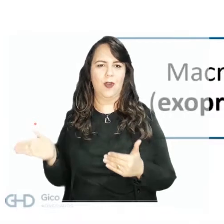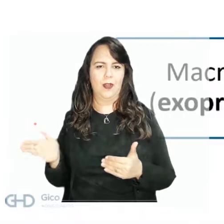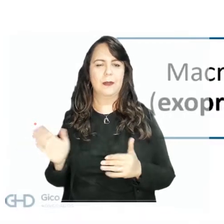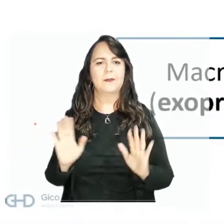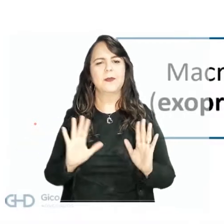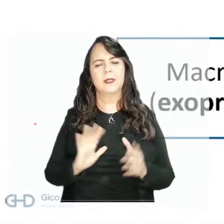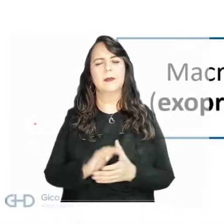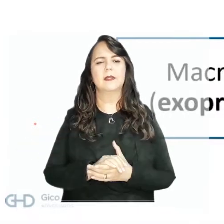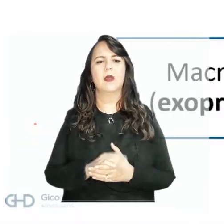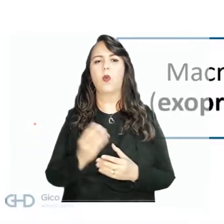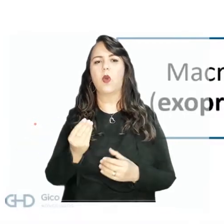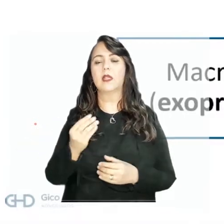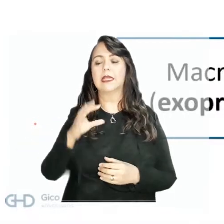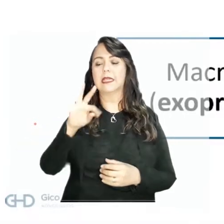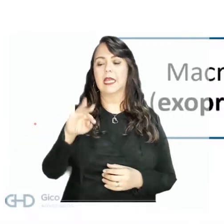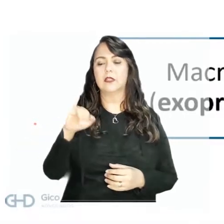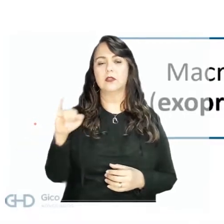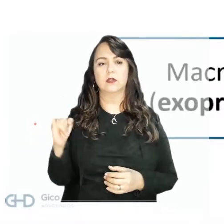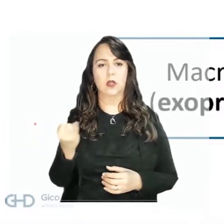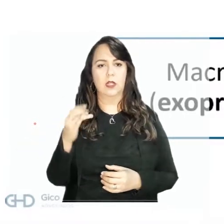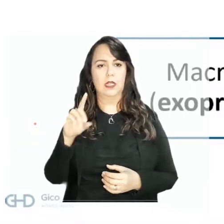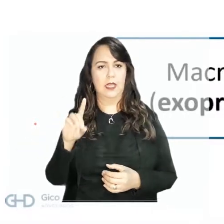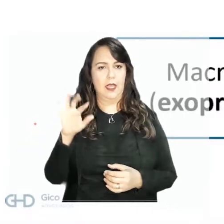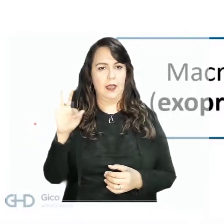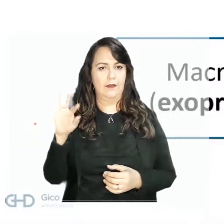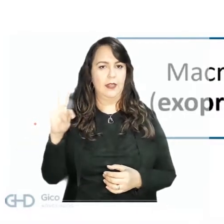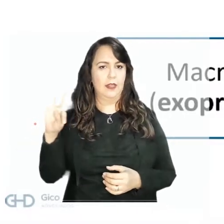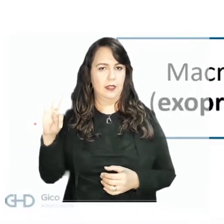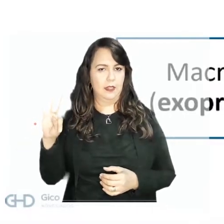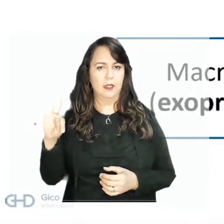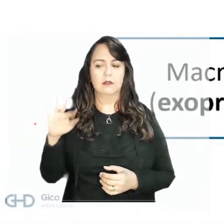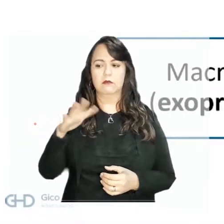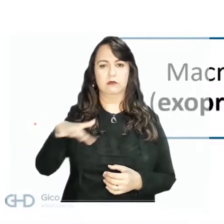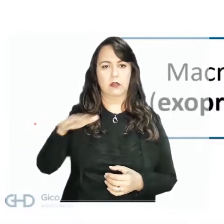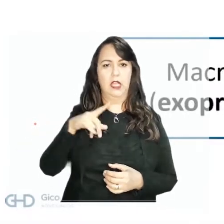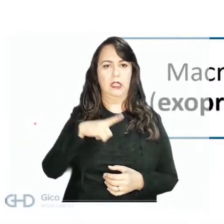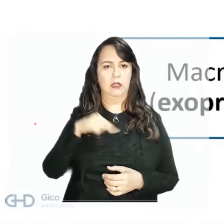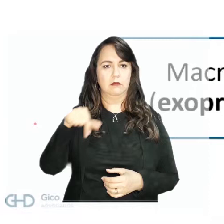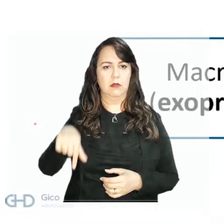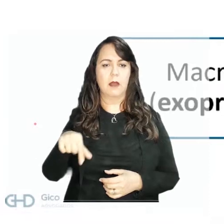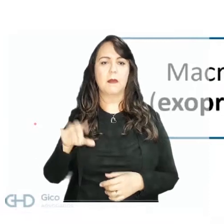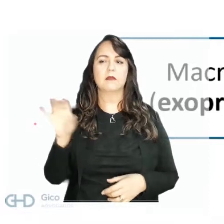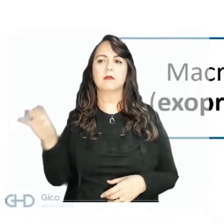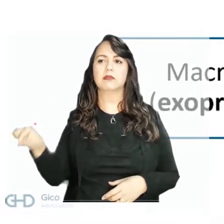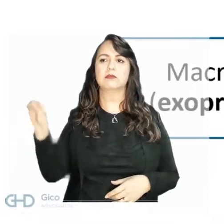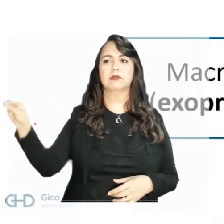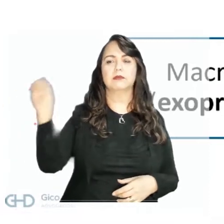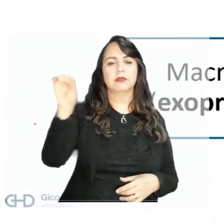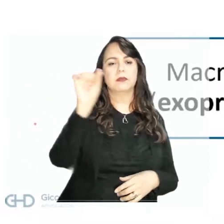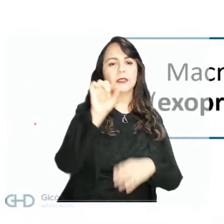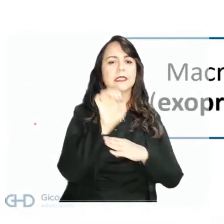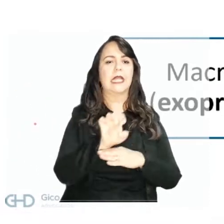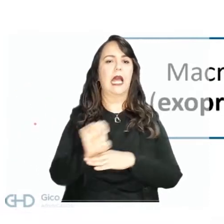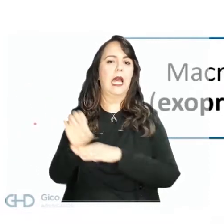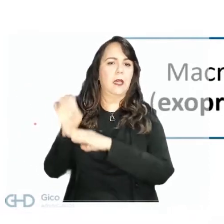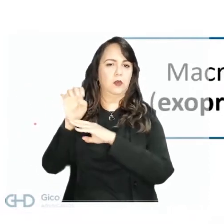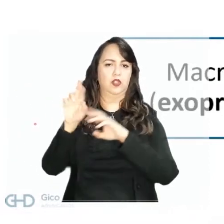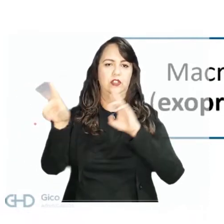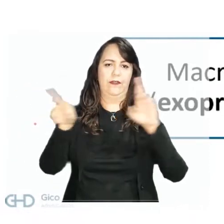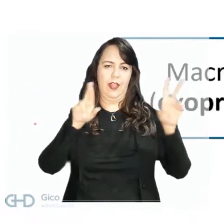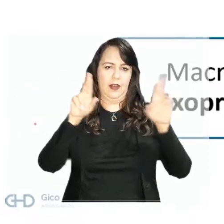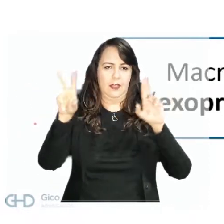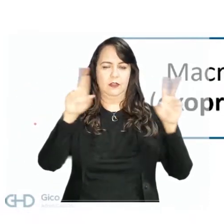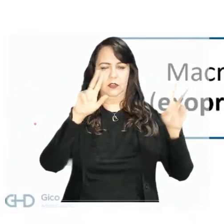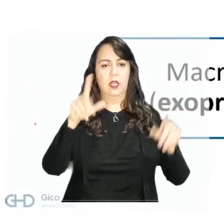existir? Tudo isso são questões que devem ser decididas, normalmente, pelo próprio judiciário, ou seja,